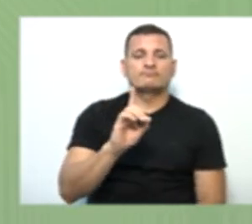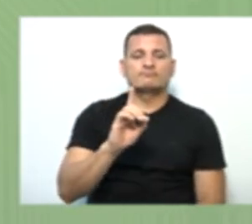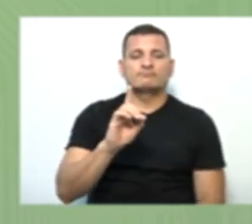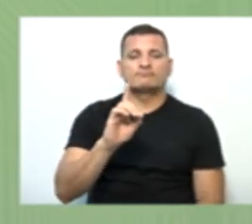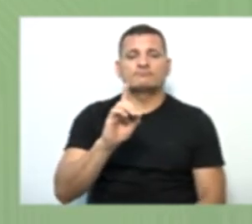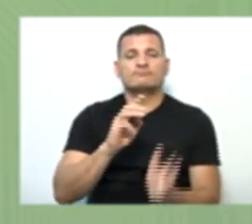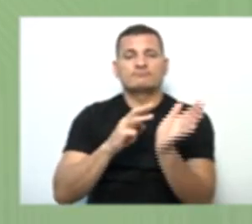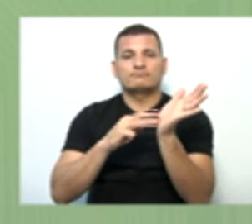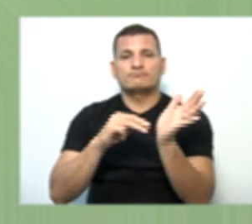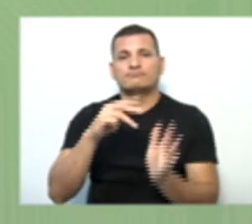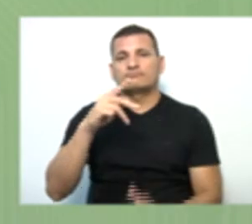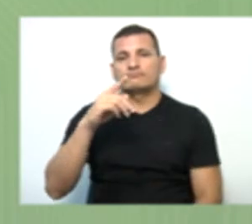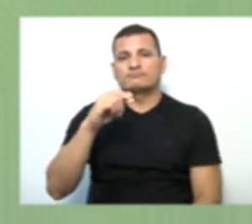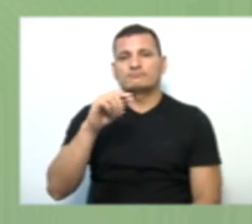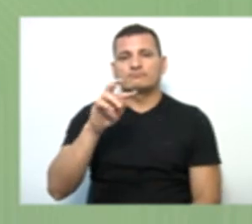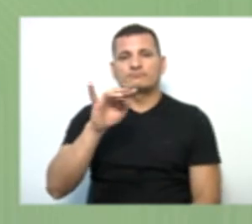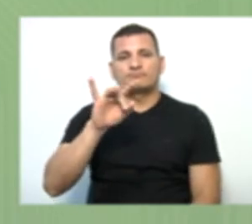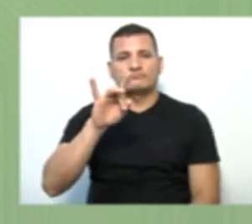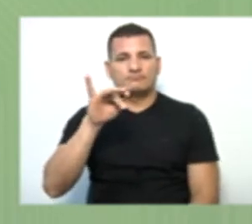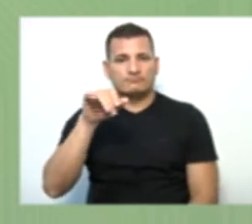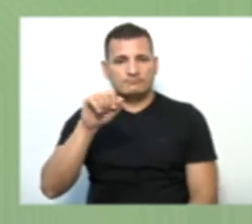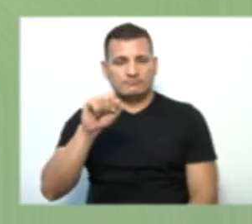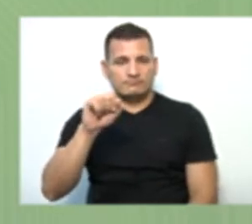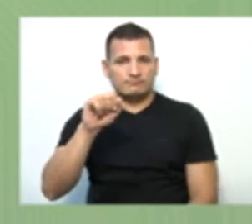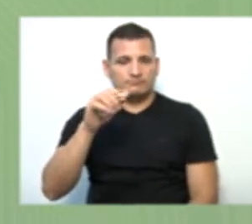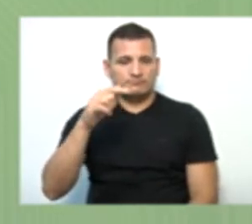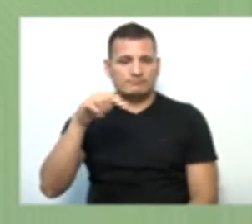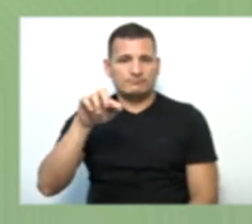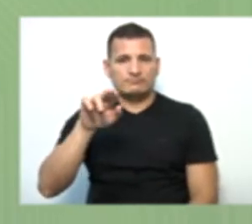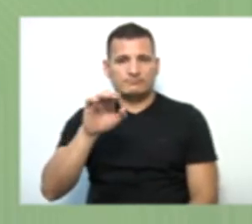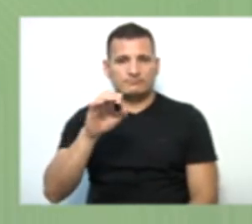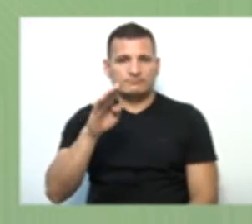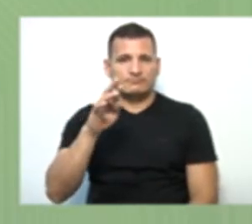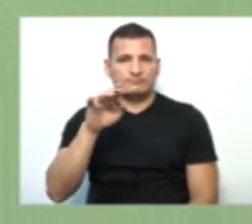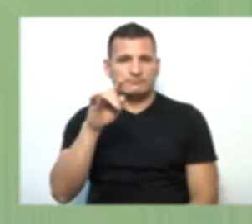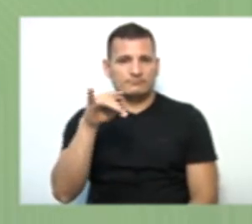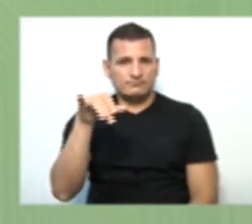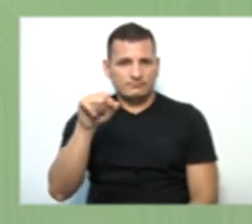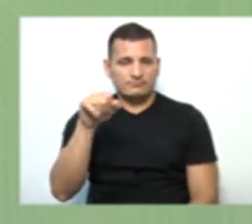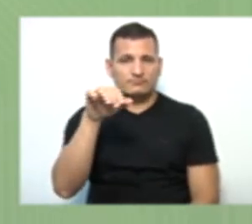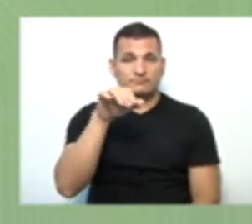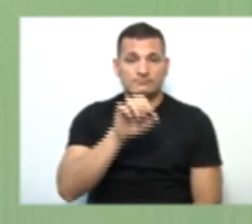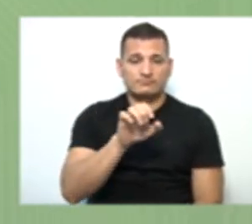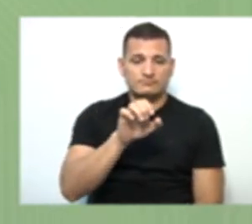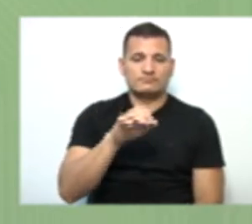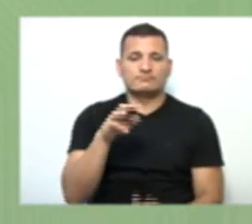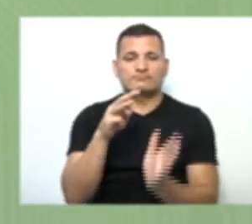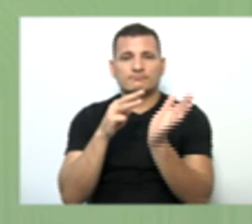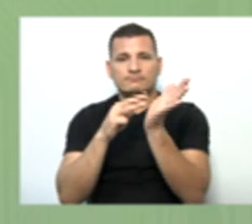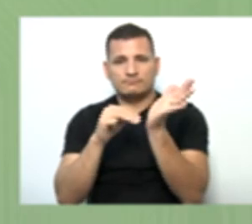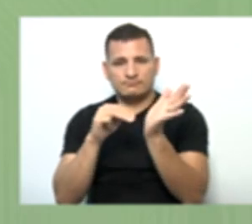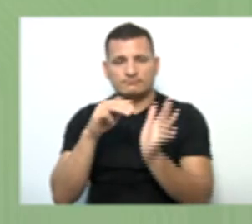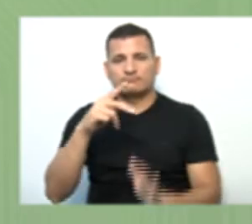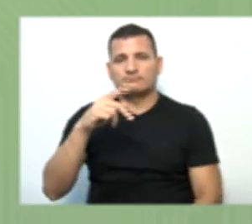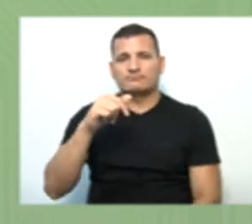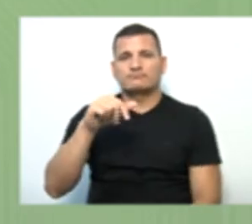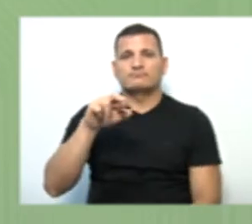partidas quebradas. E letra E. Método das partidas